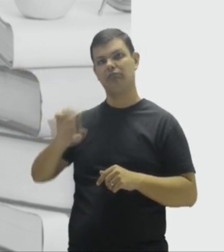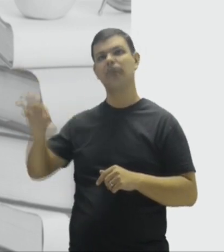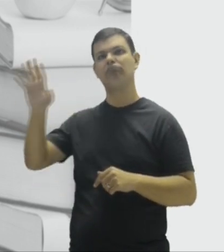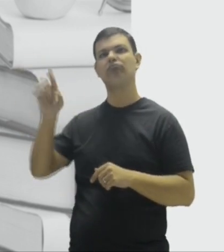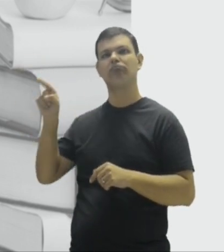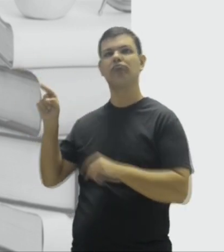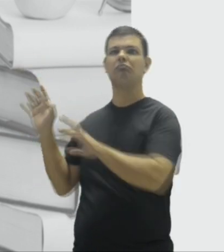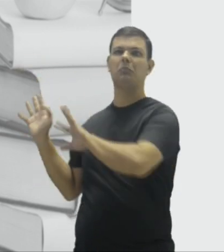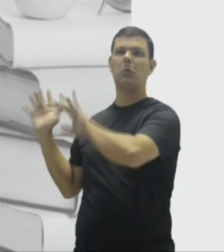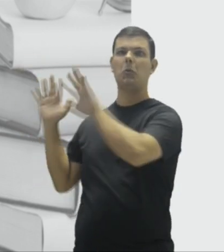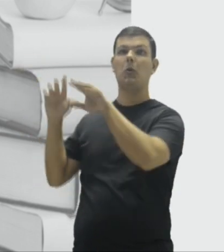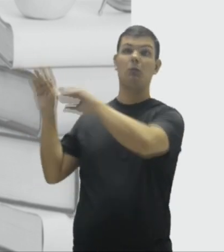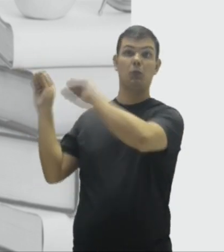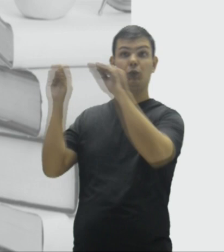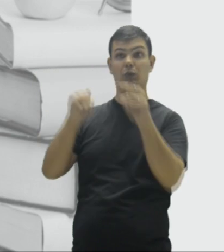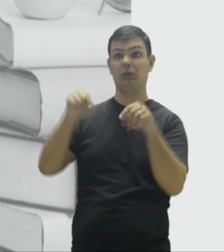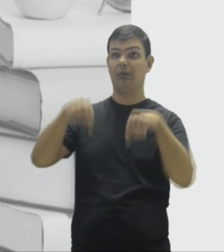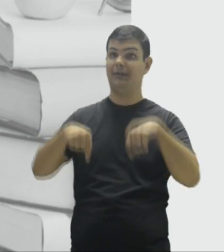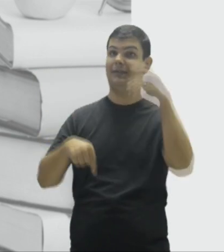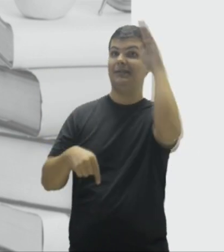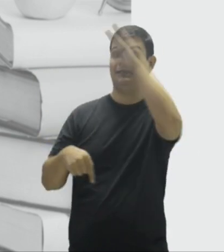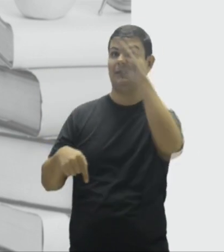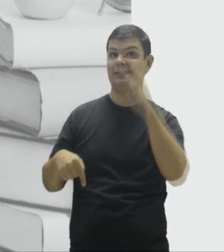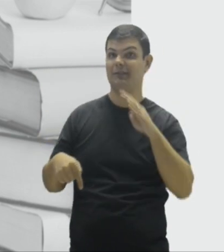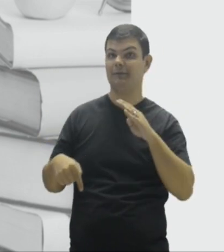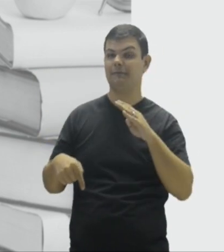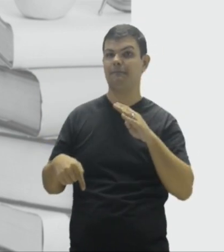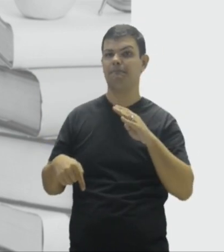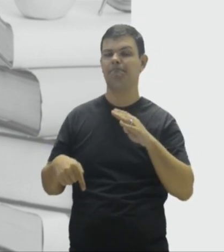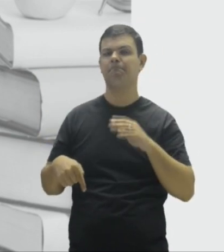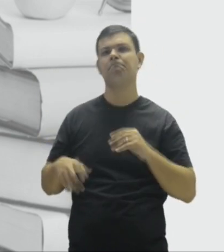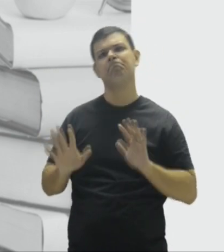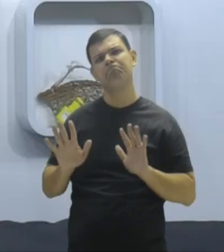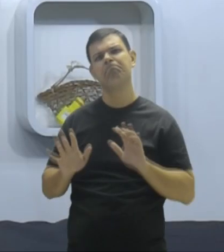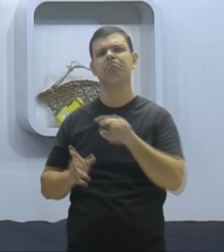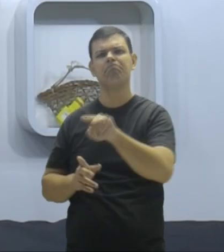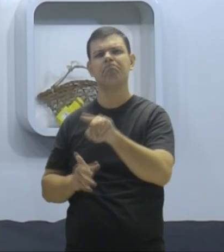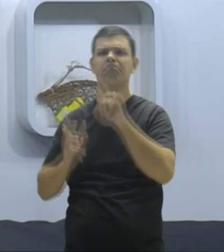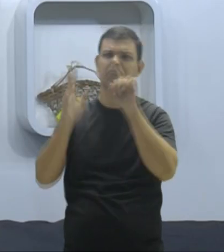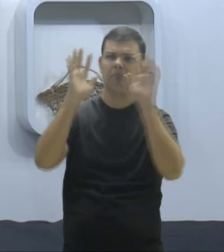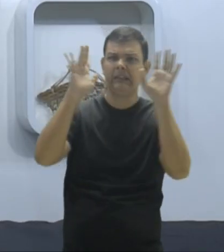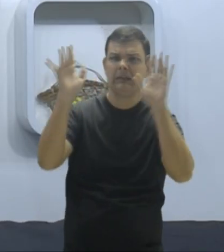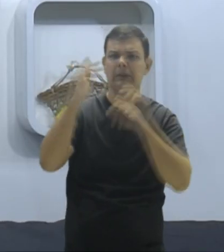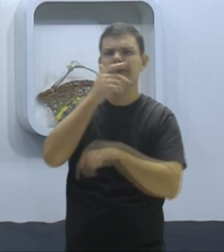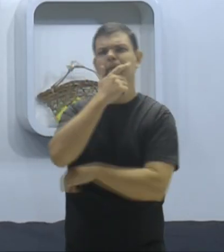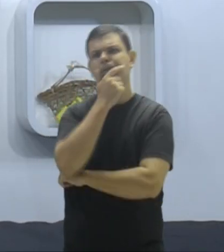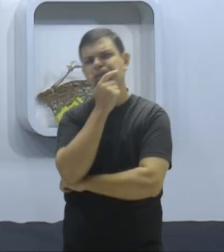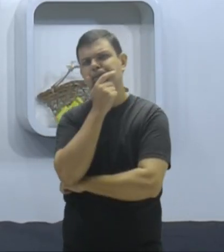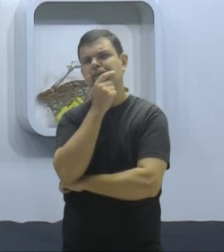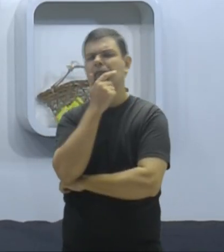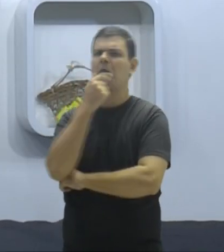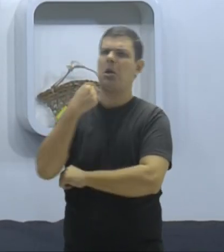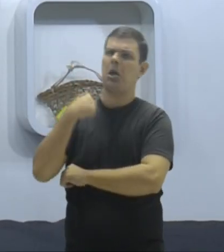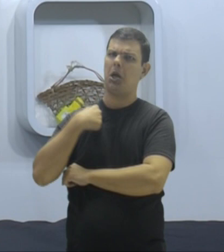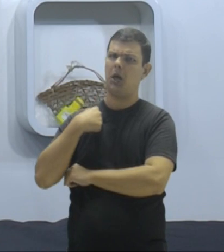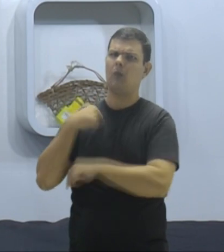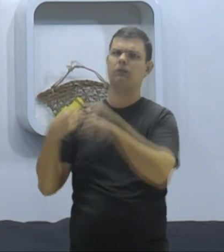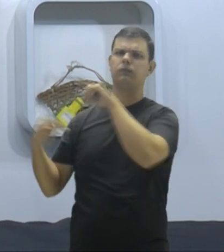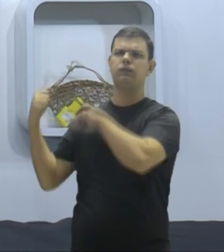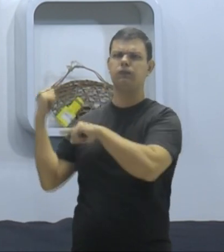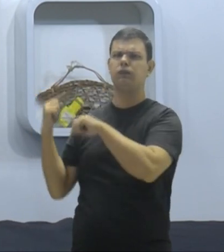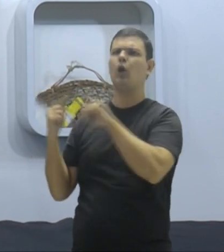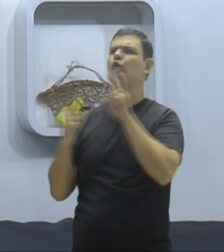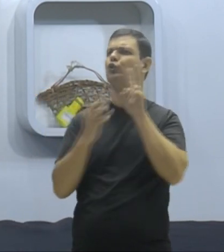cá. Então, professor, eu estou me perguntando agora, tá, então eu tenho descendência